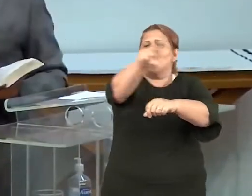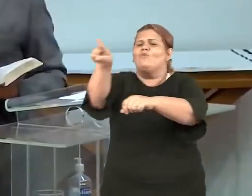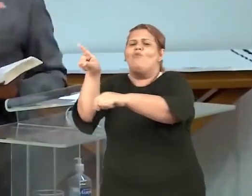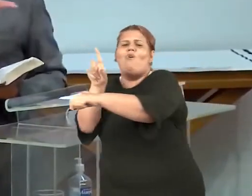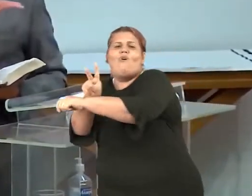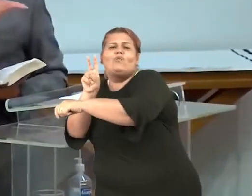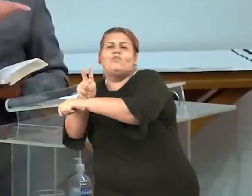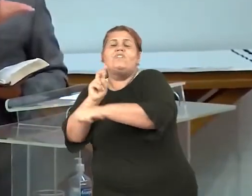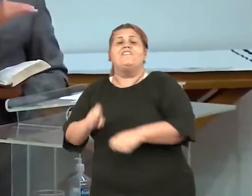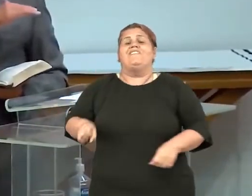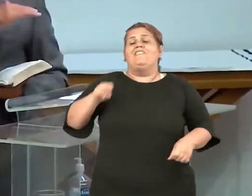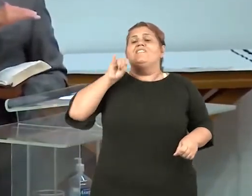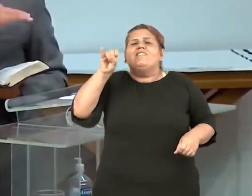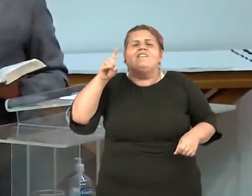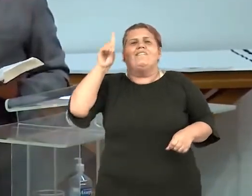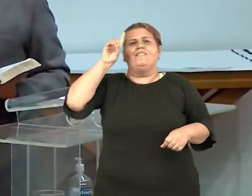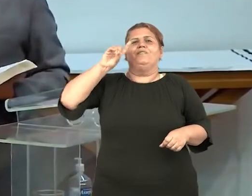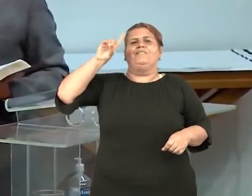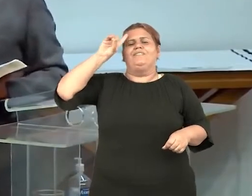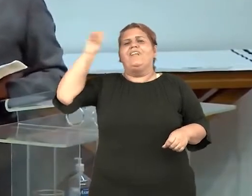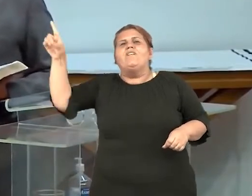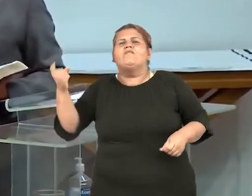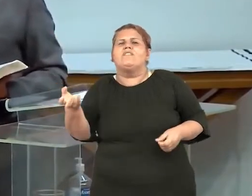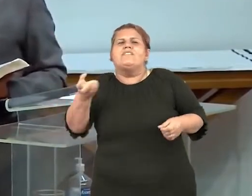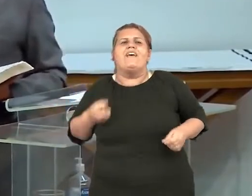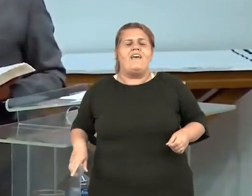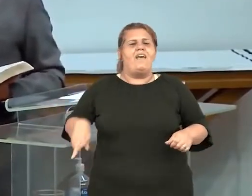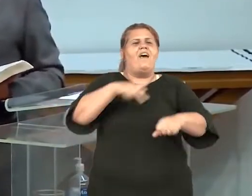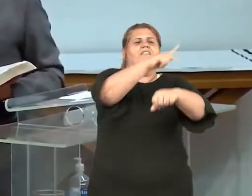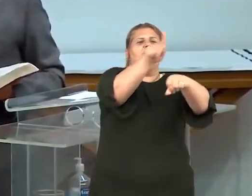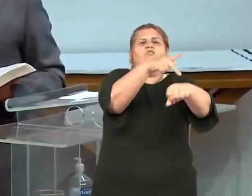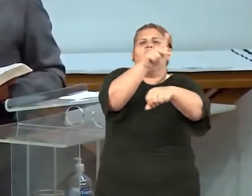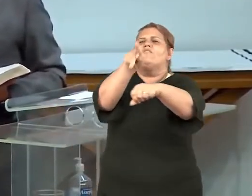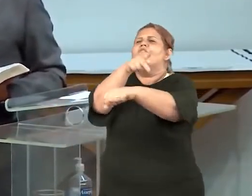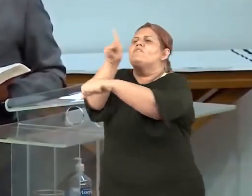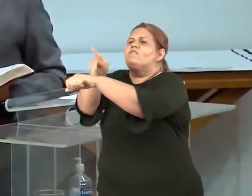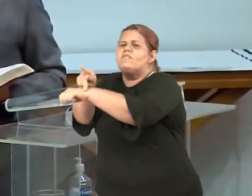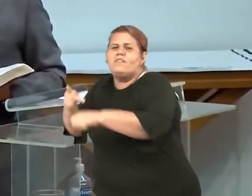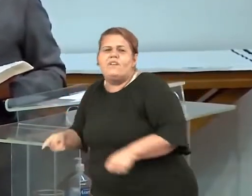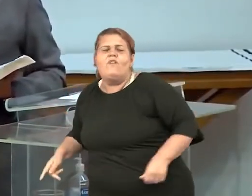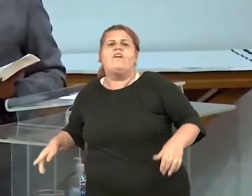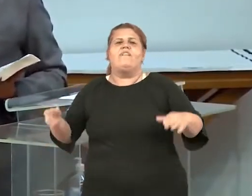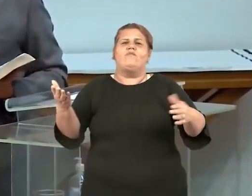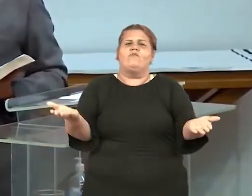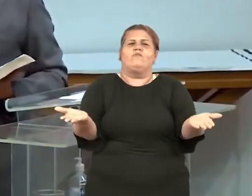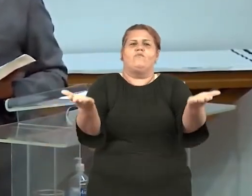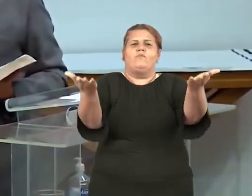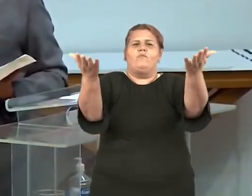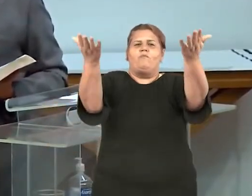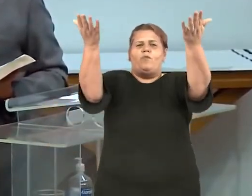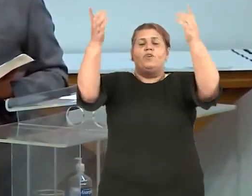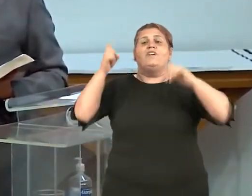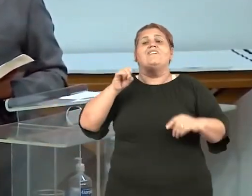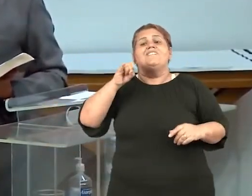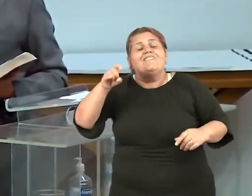ser poupadas desta grande pandemia e dessa grande calamidade. Se Deus quiser,